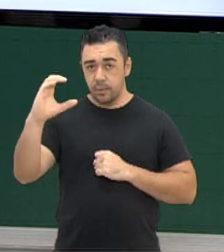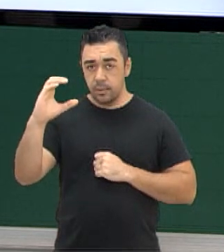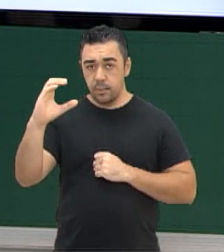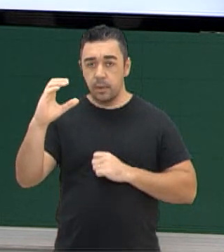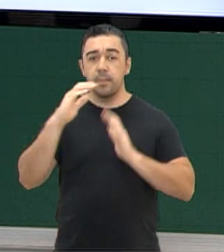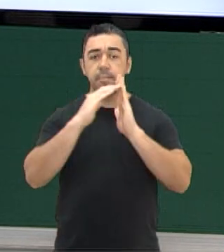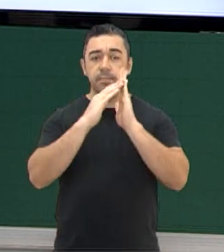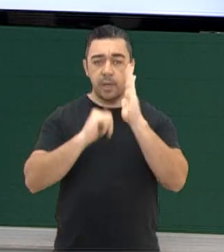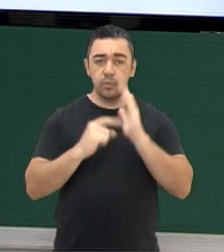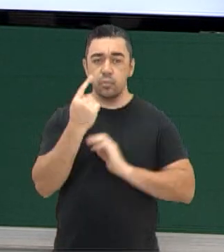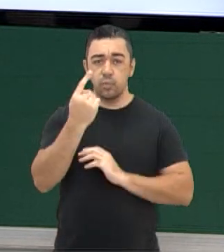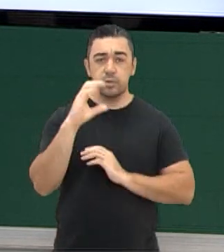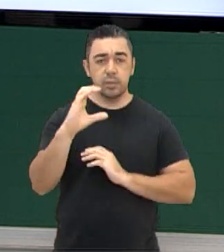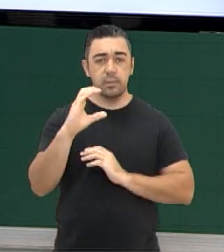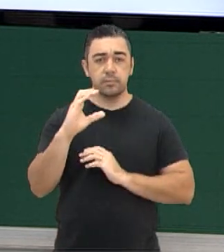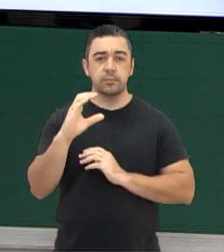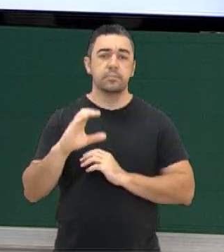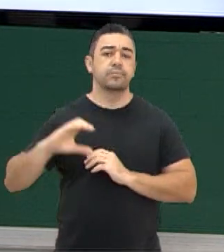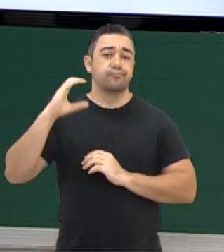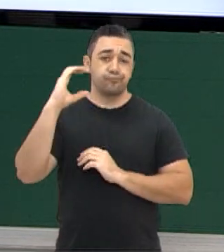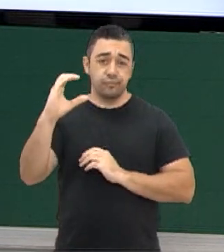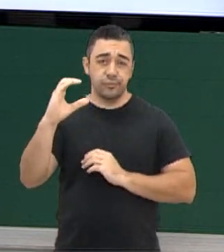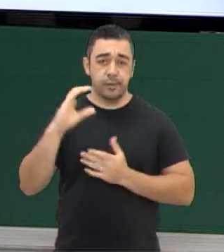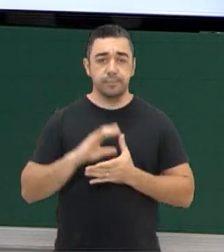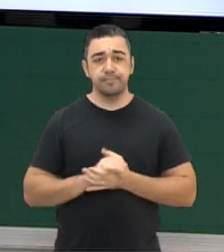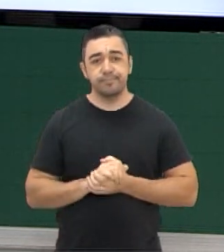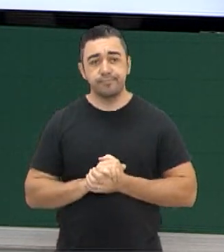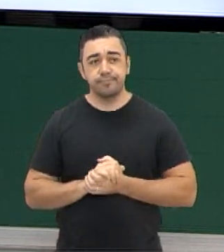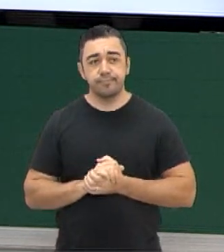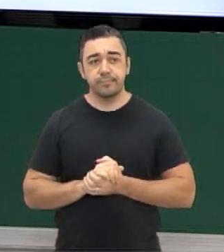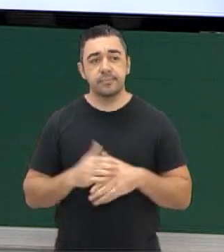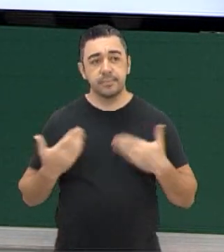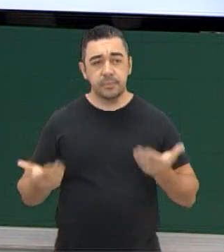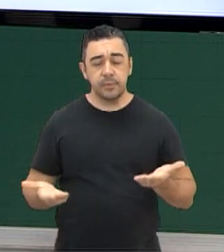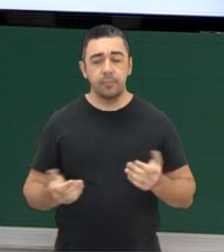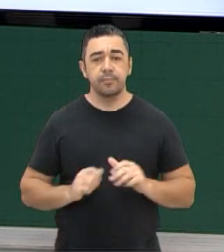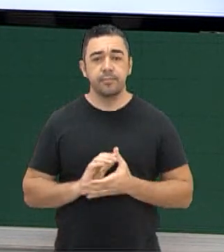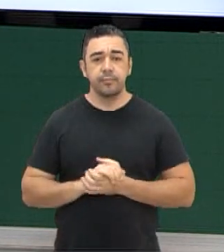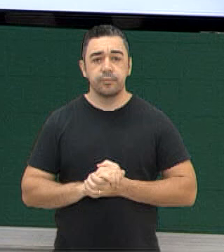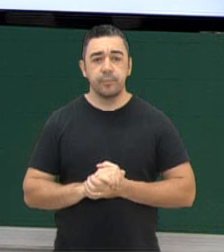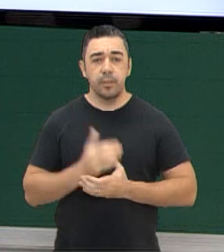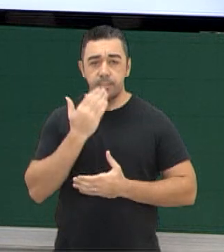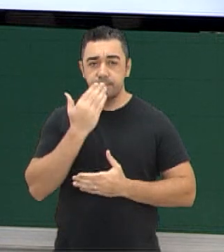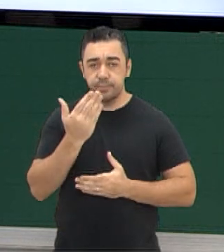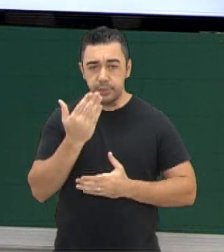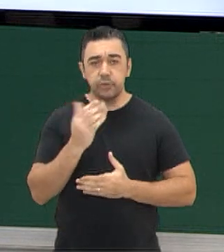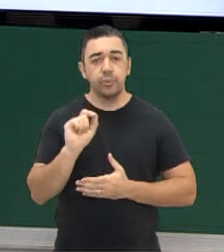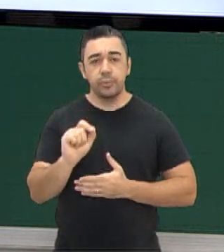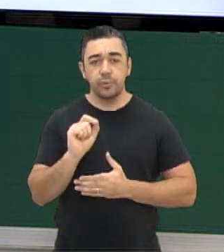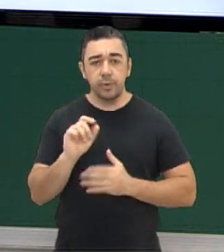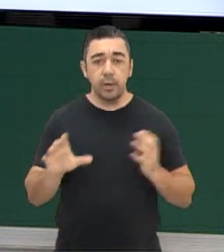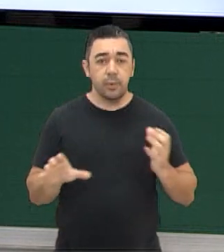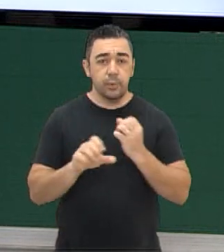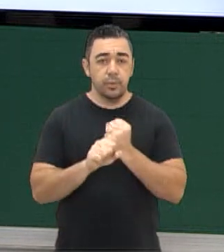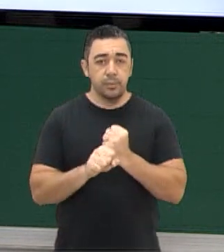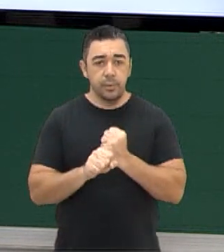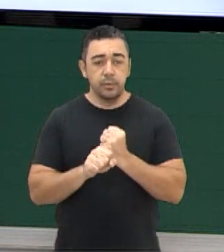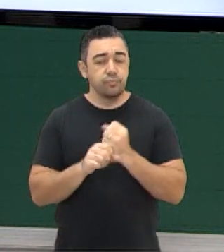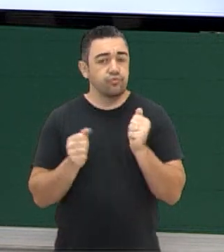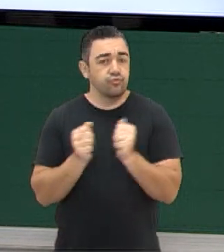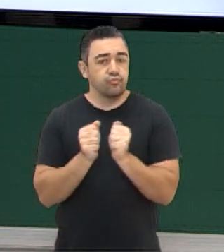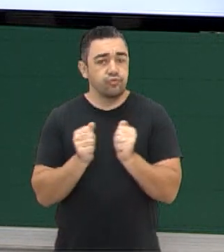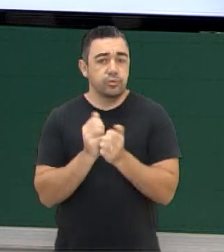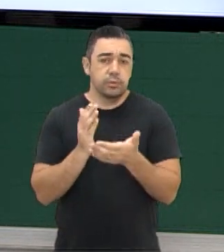2C. Menos 1C vai dar C. Então, vejam, eu pedi aqui, agrupei